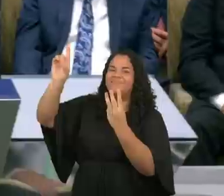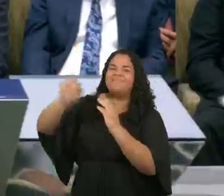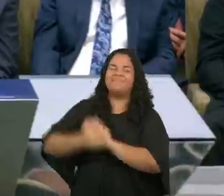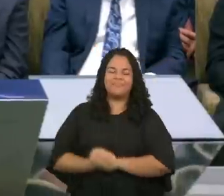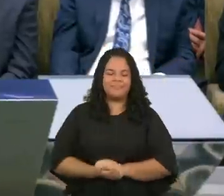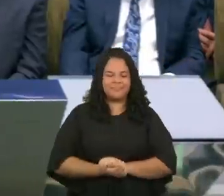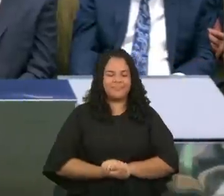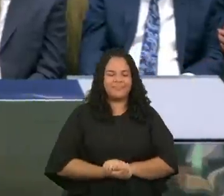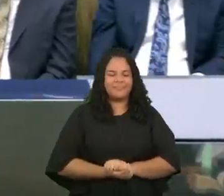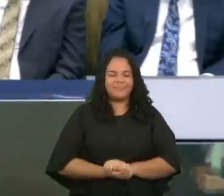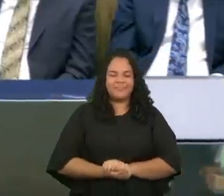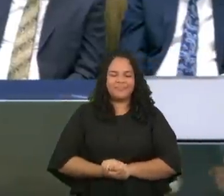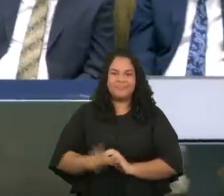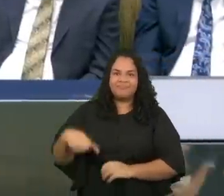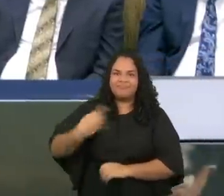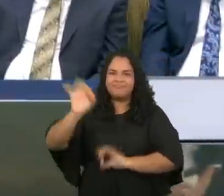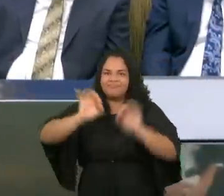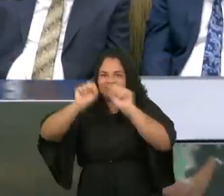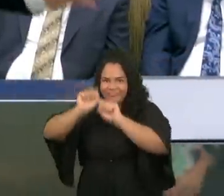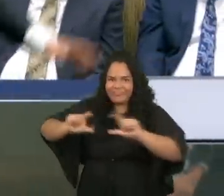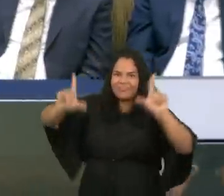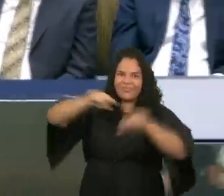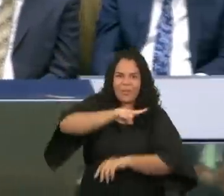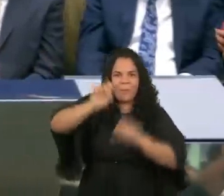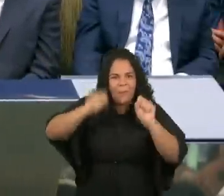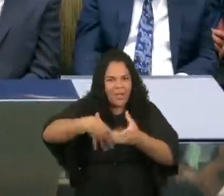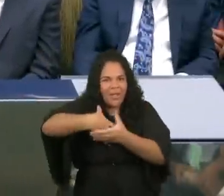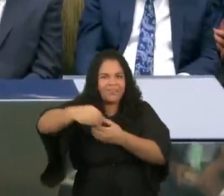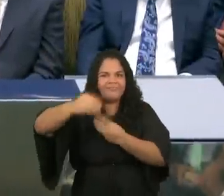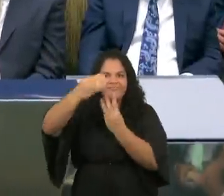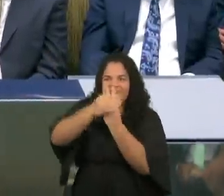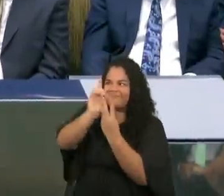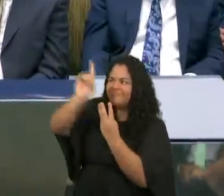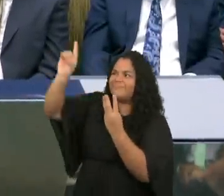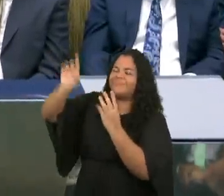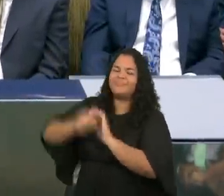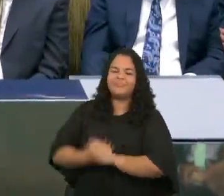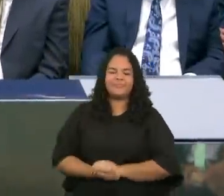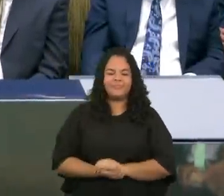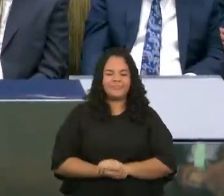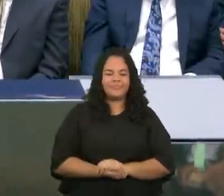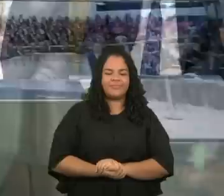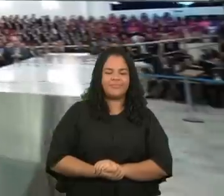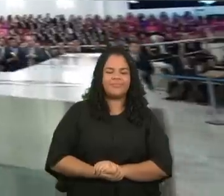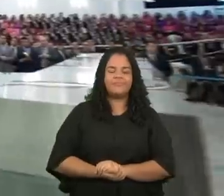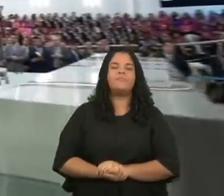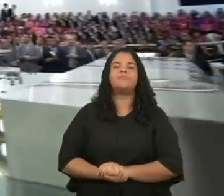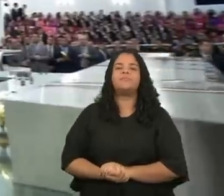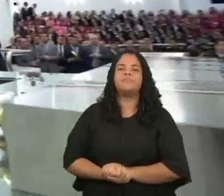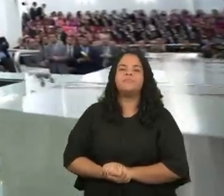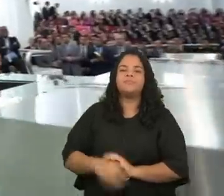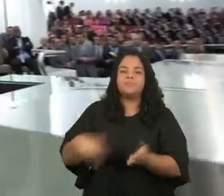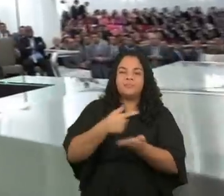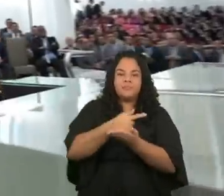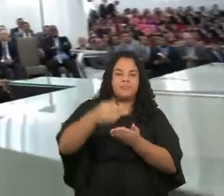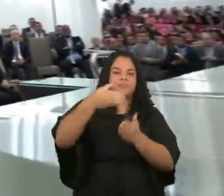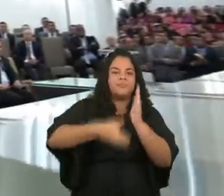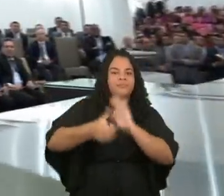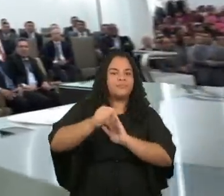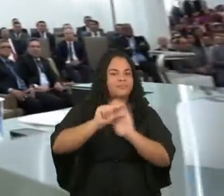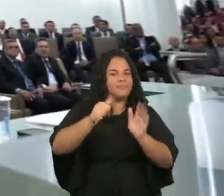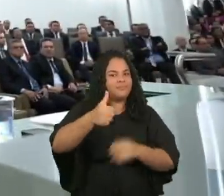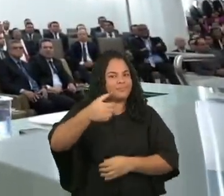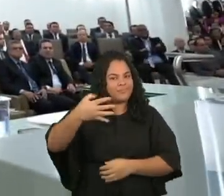toda vez que aparecer, rápido, tá certo? Então vamos lá. Deus fez de Gênesis 1 e 14 o espaço e